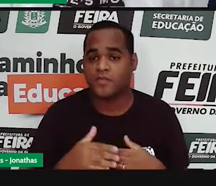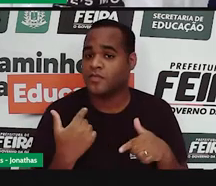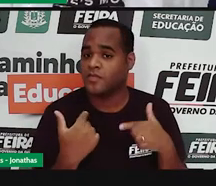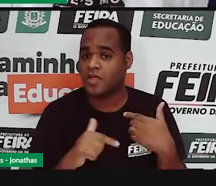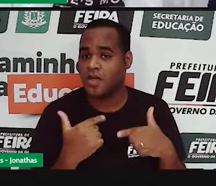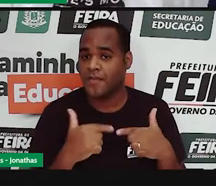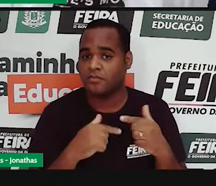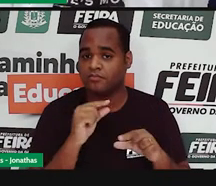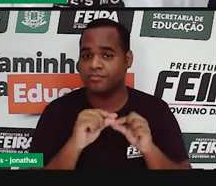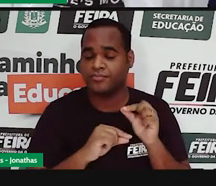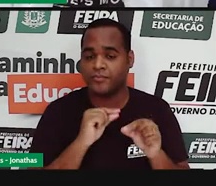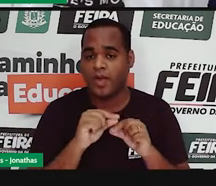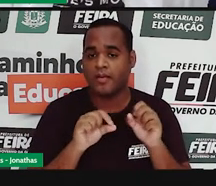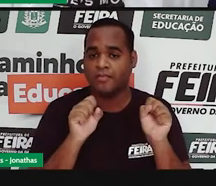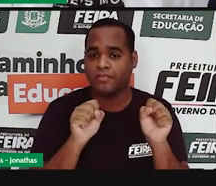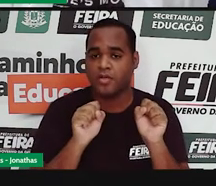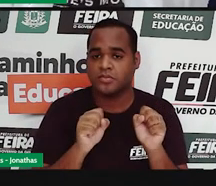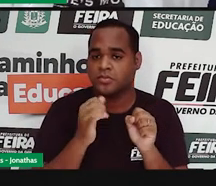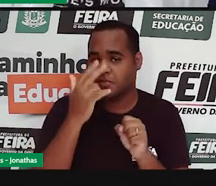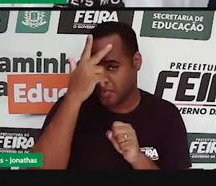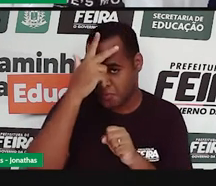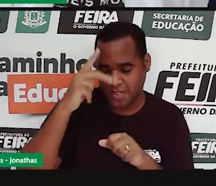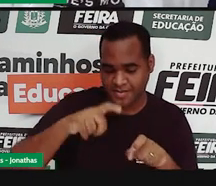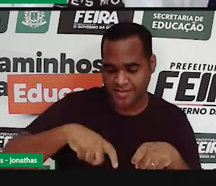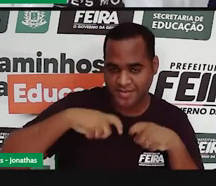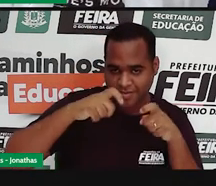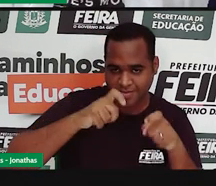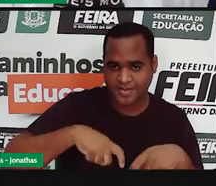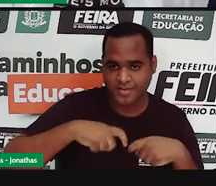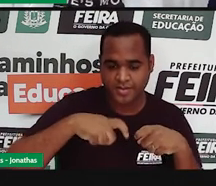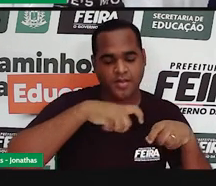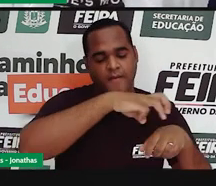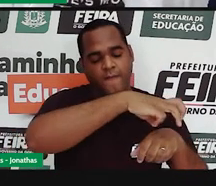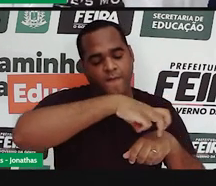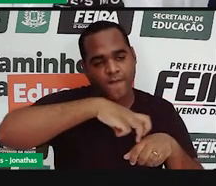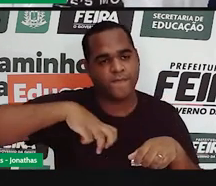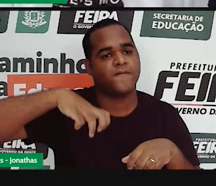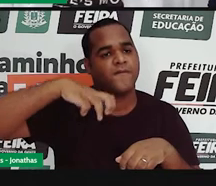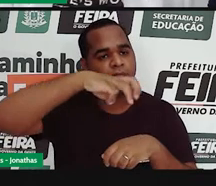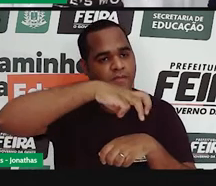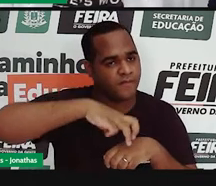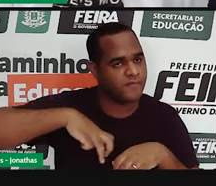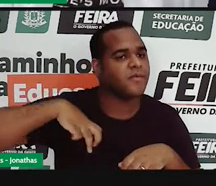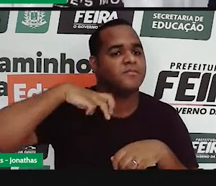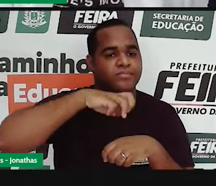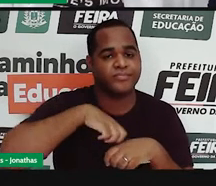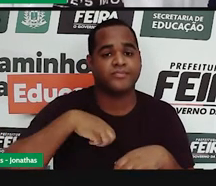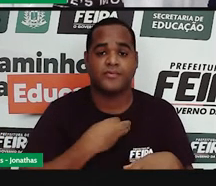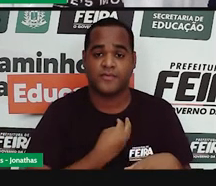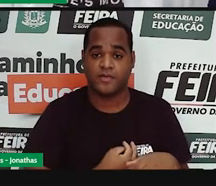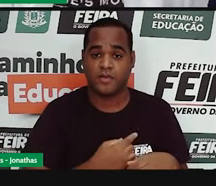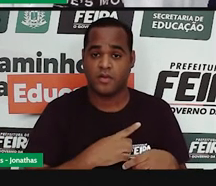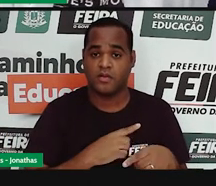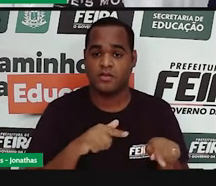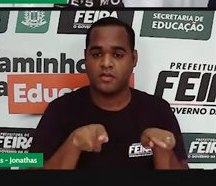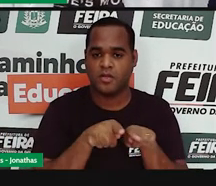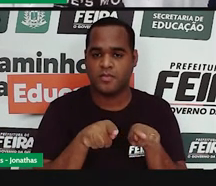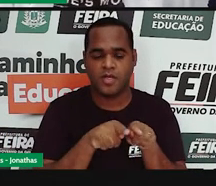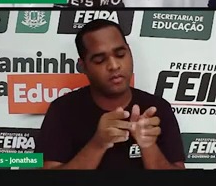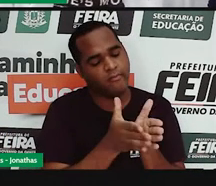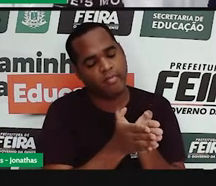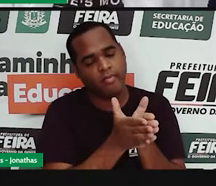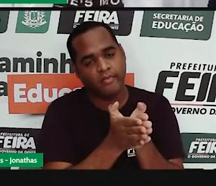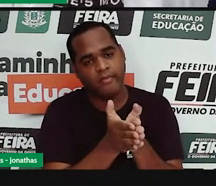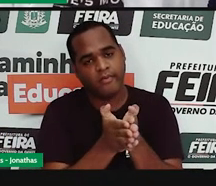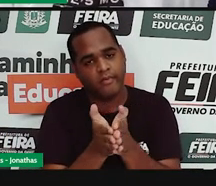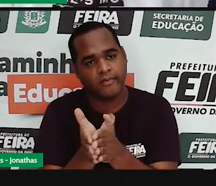Trabalho pode ser esses agricultores lidando com o campo e também lidando com a navegação, né?